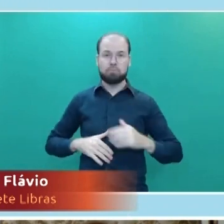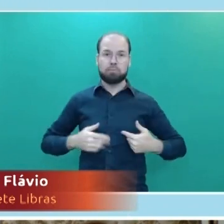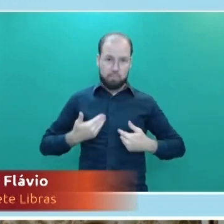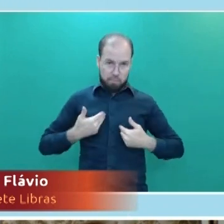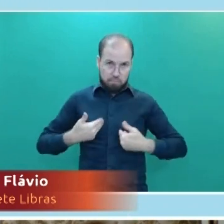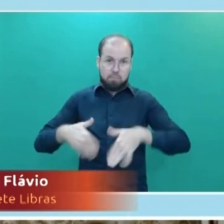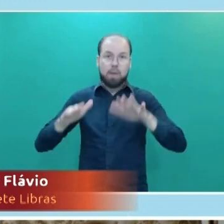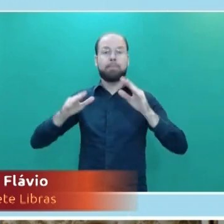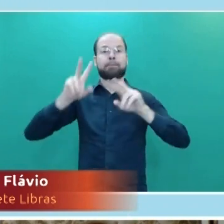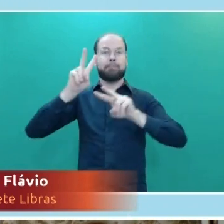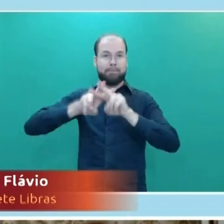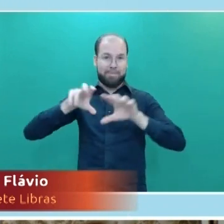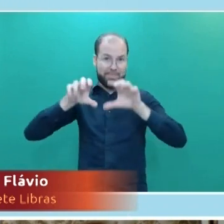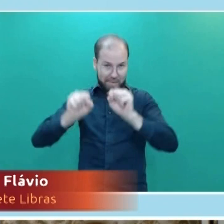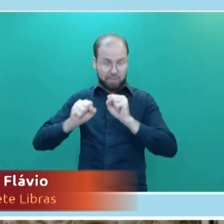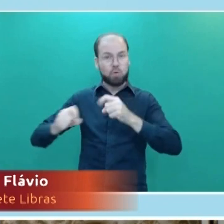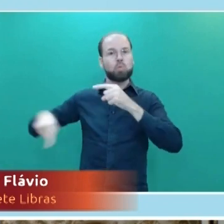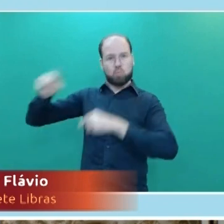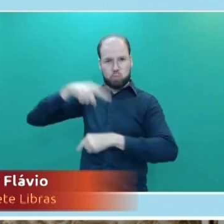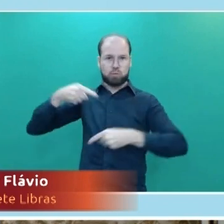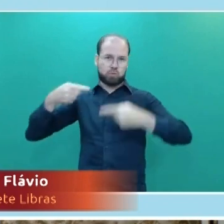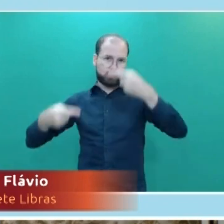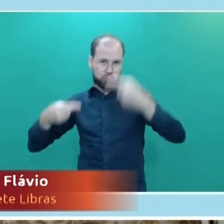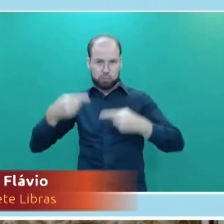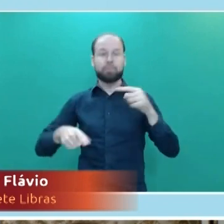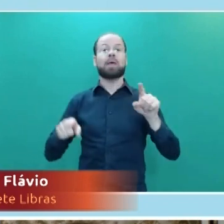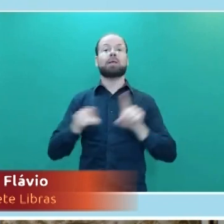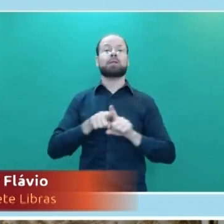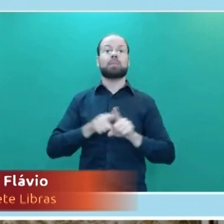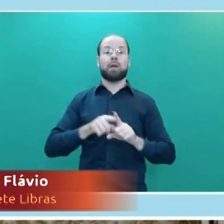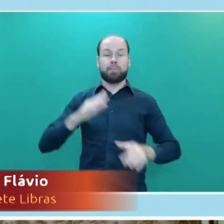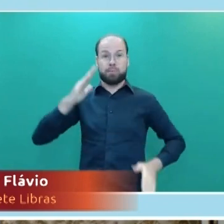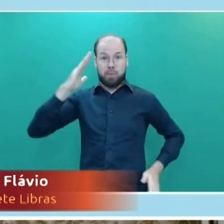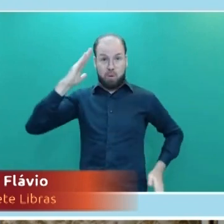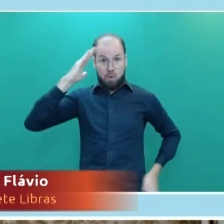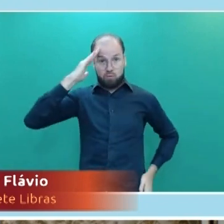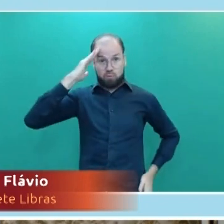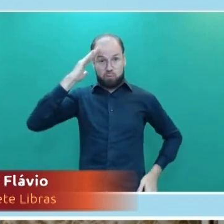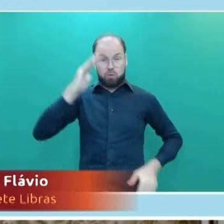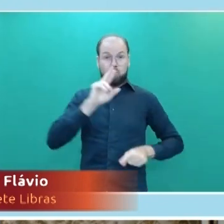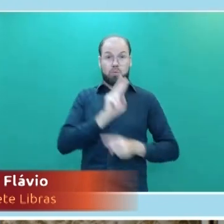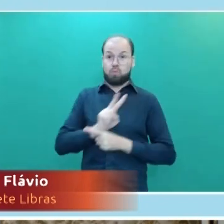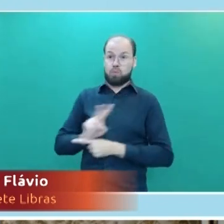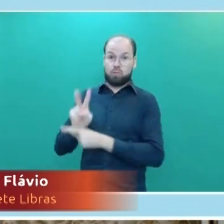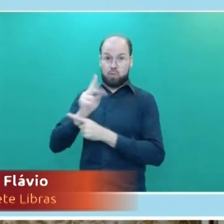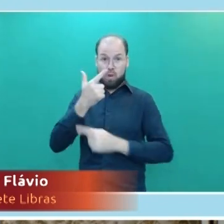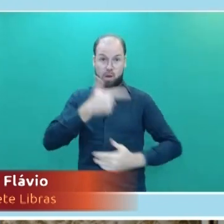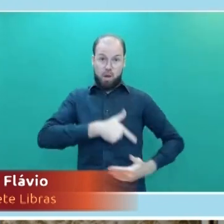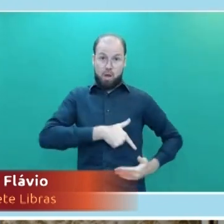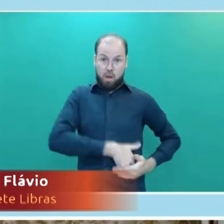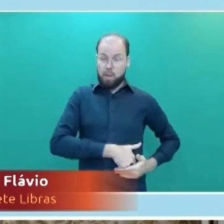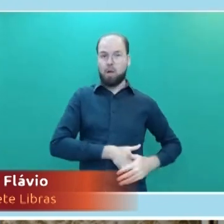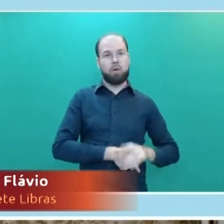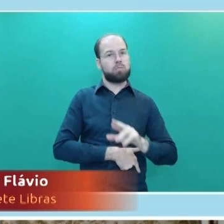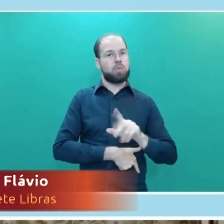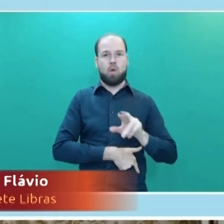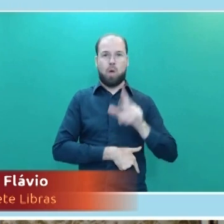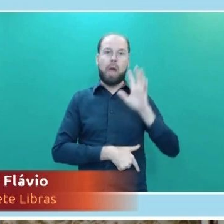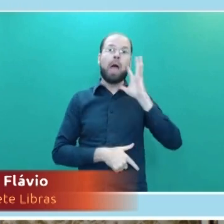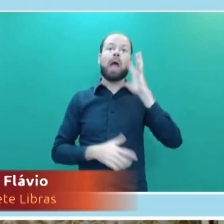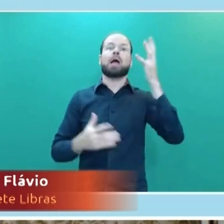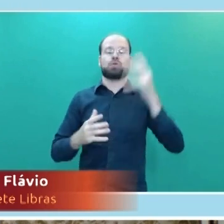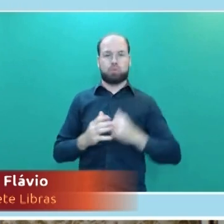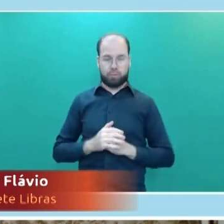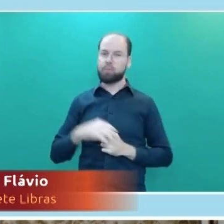escolas não é a solução, né? Nós devemos discutir os problemas, mas